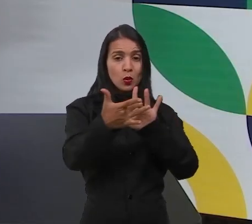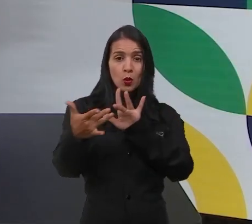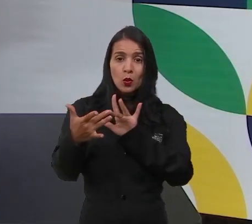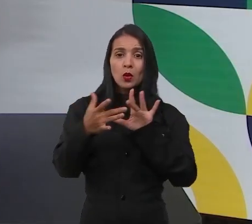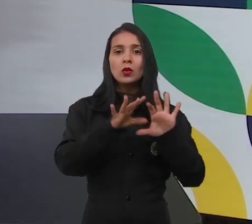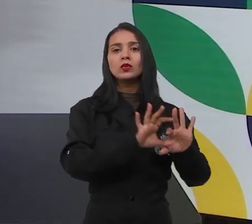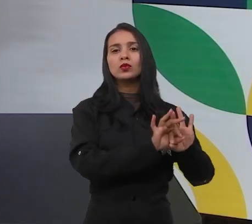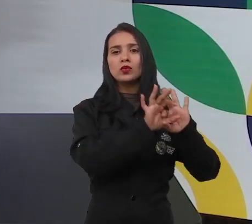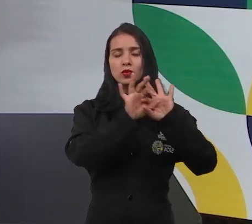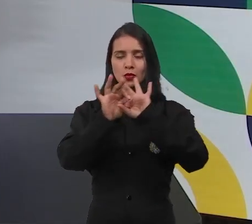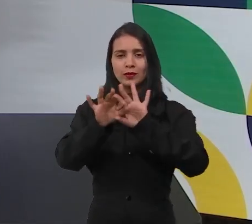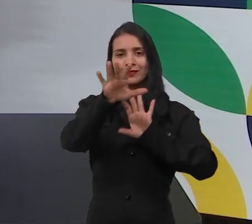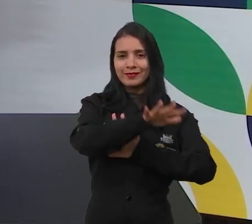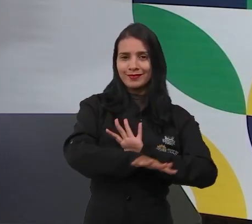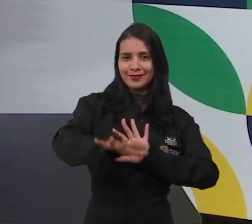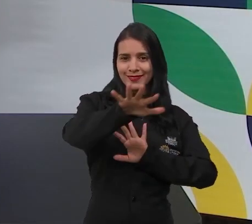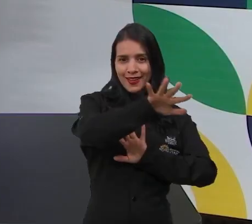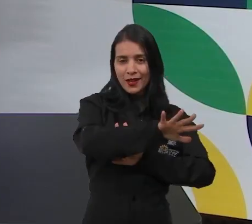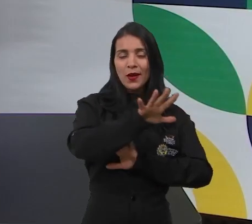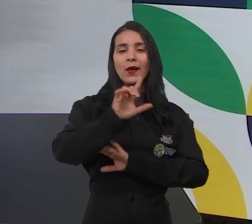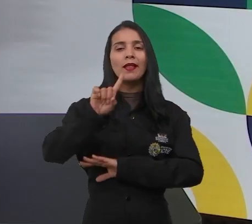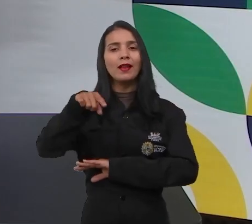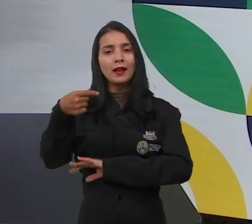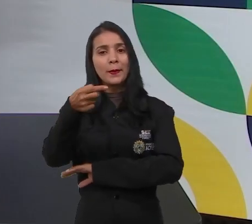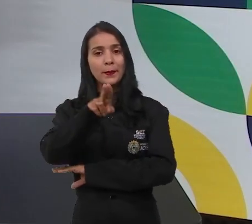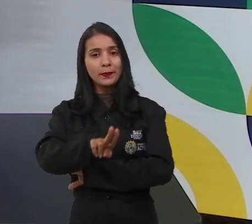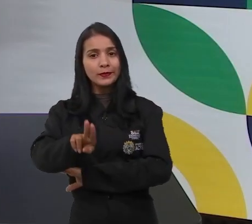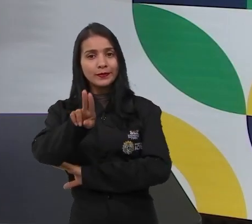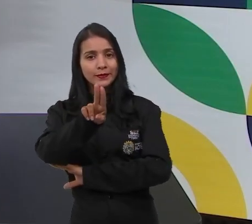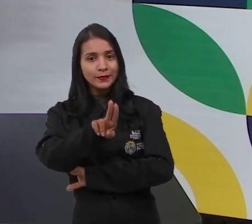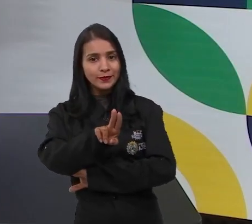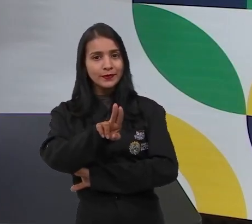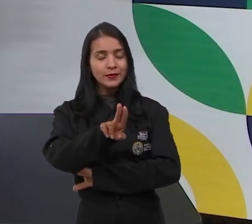local, regional, para você se referir